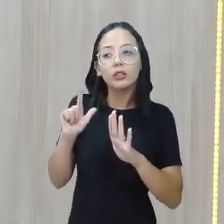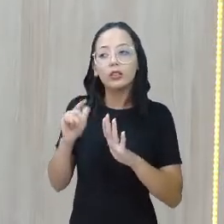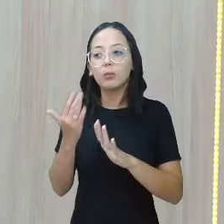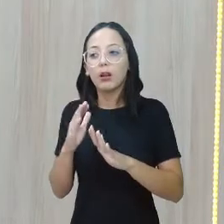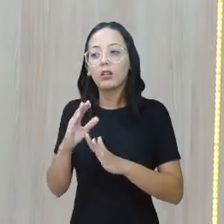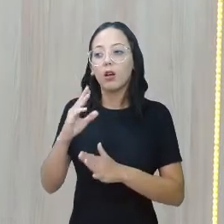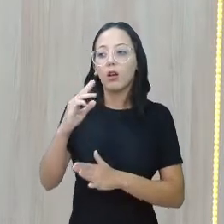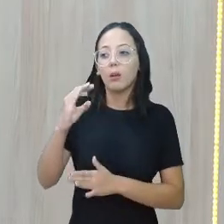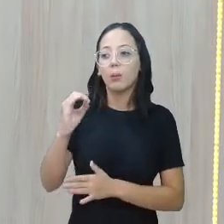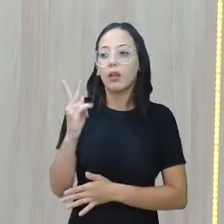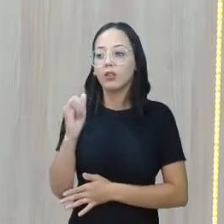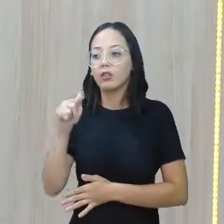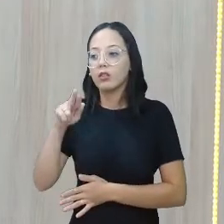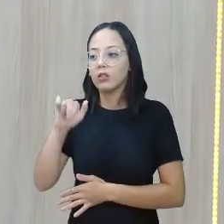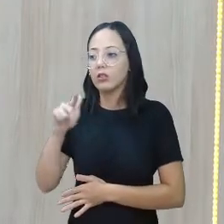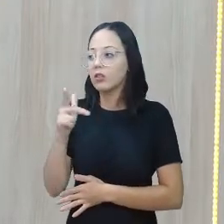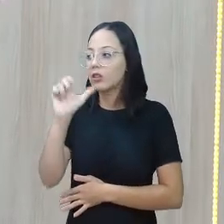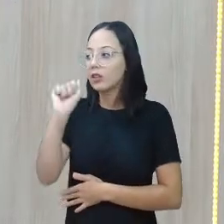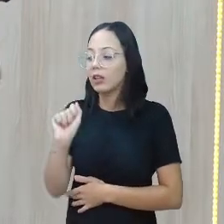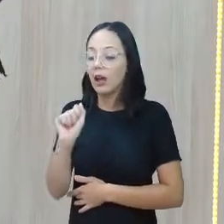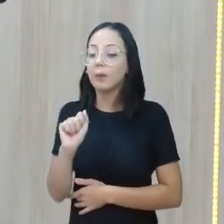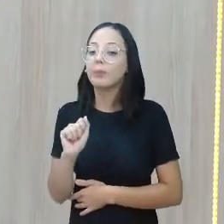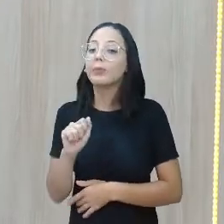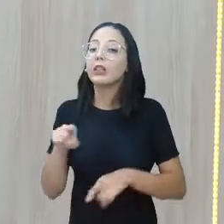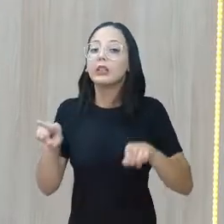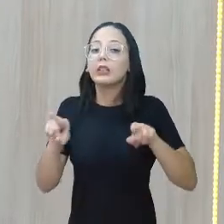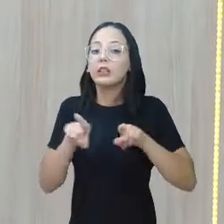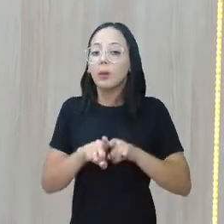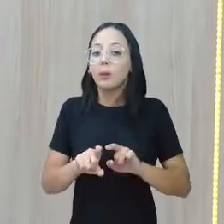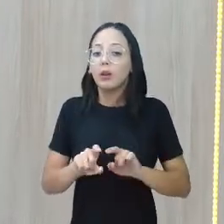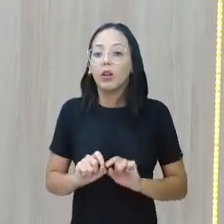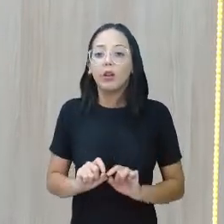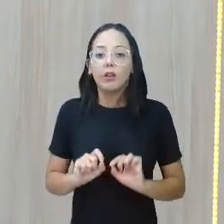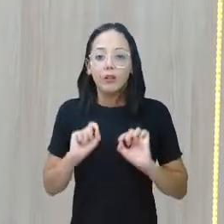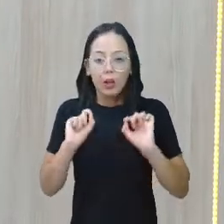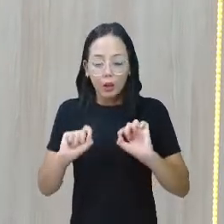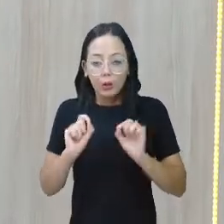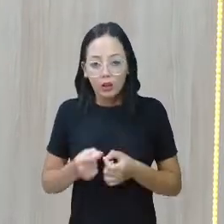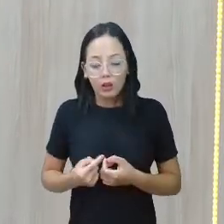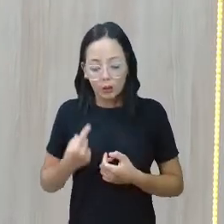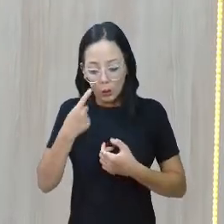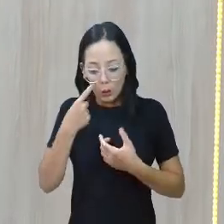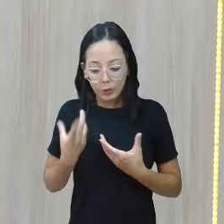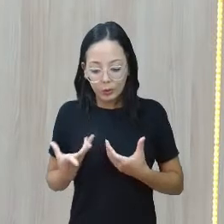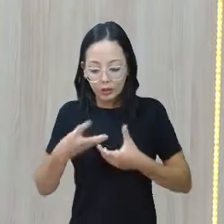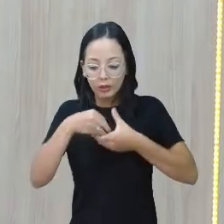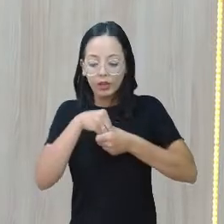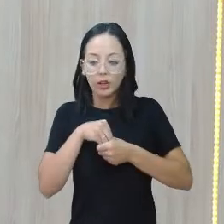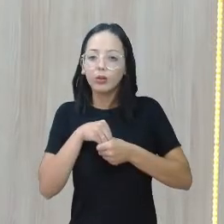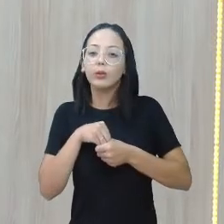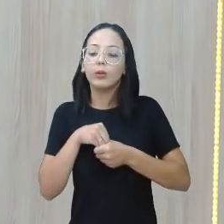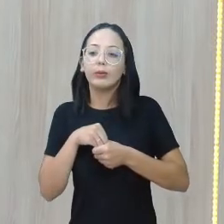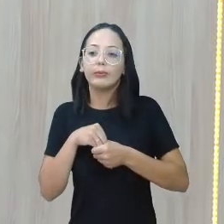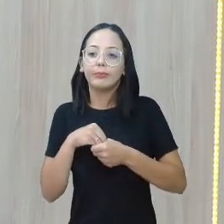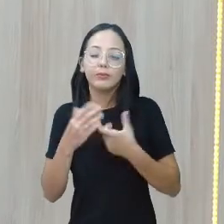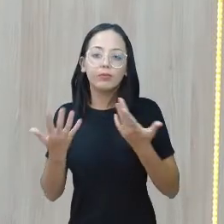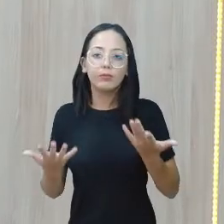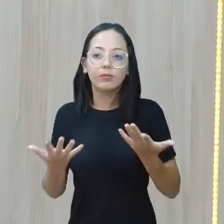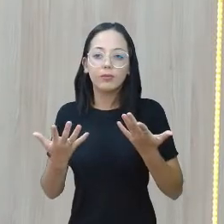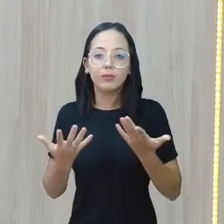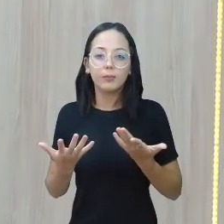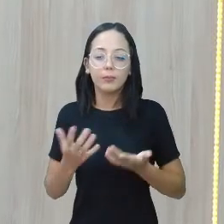Chiquinha Gonzaga, certo? E a gente vai, dentro disso, dentro dessa questão